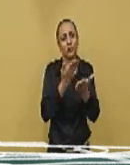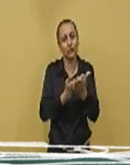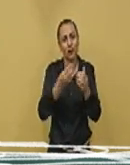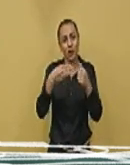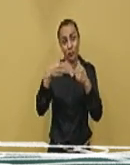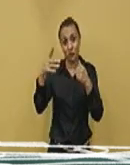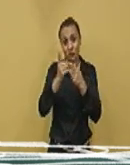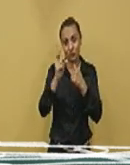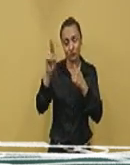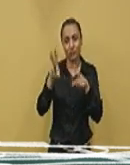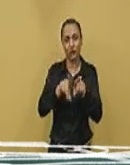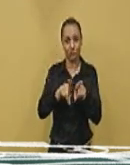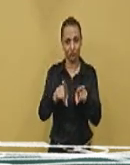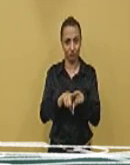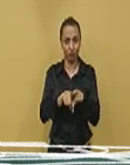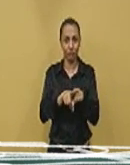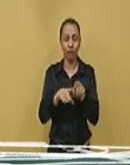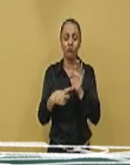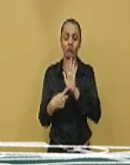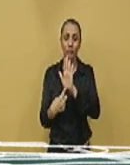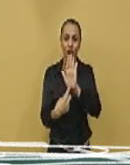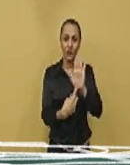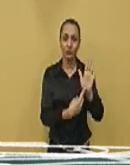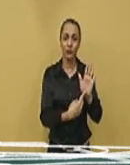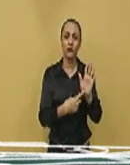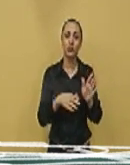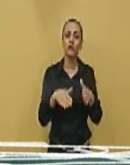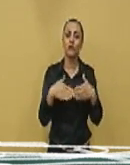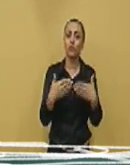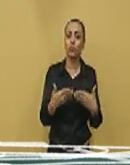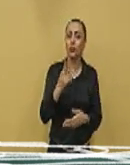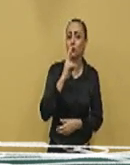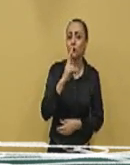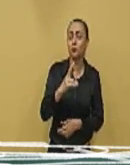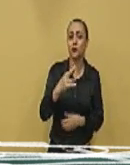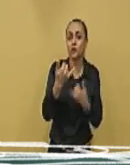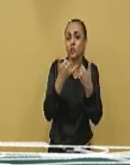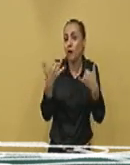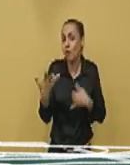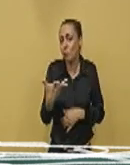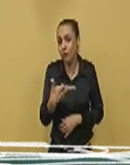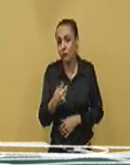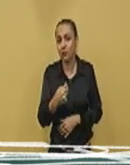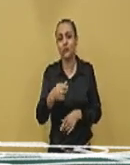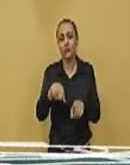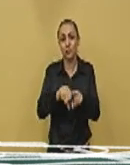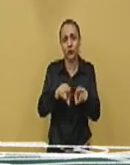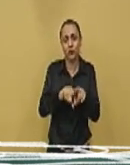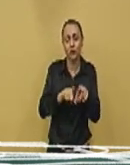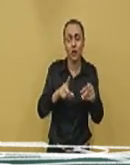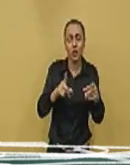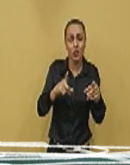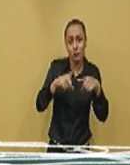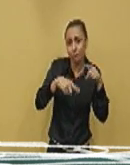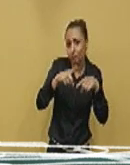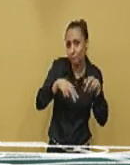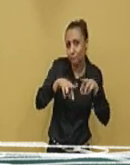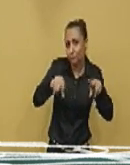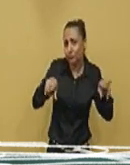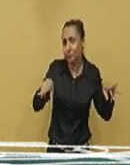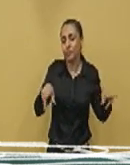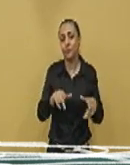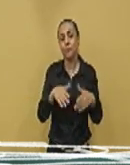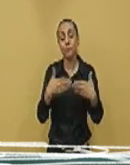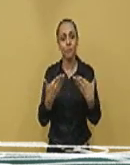no doutorado, mostrando os efeitos da qualidade de energia elétrica nos equipamentos elétricos, enfim.